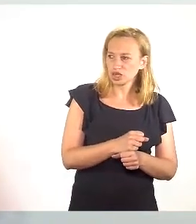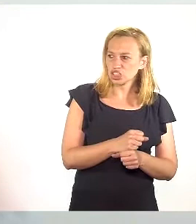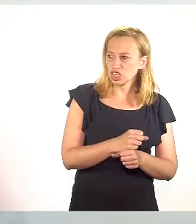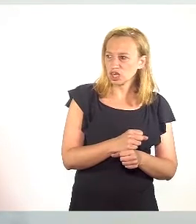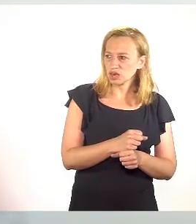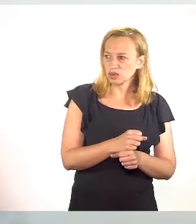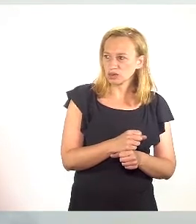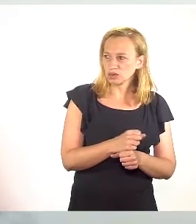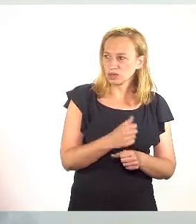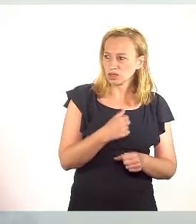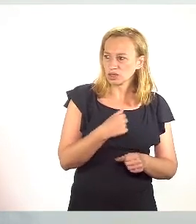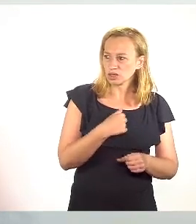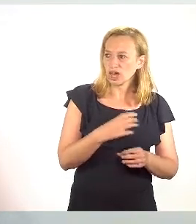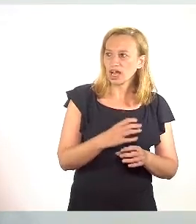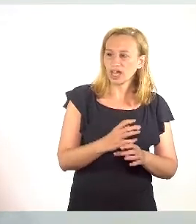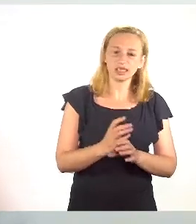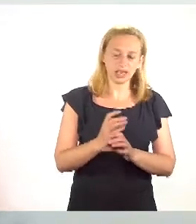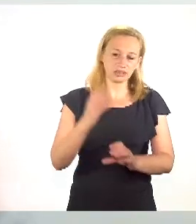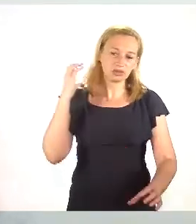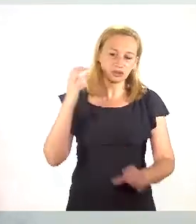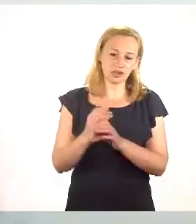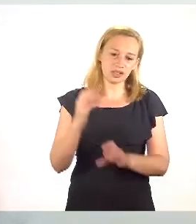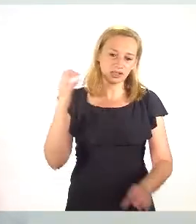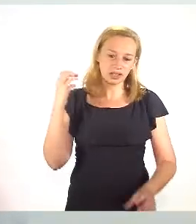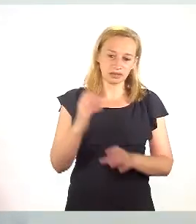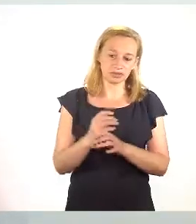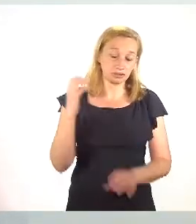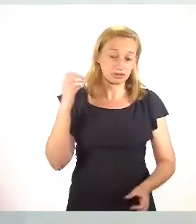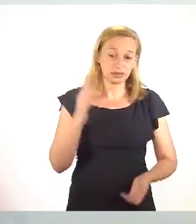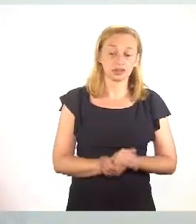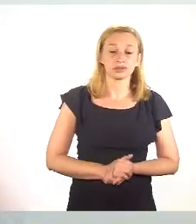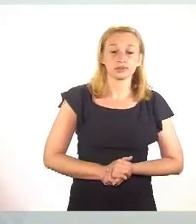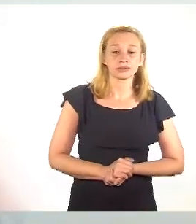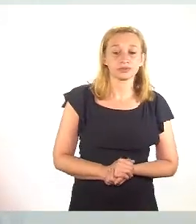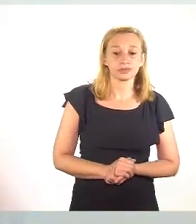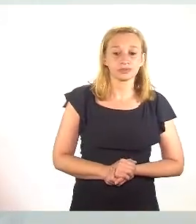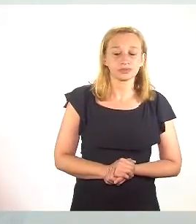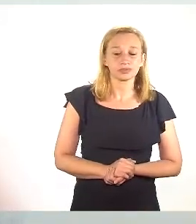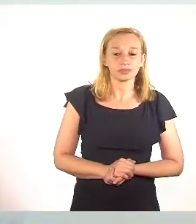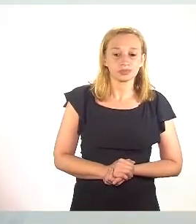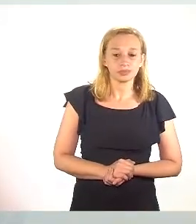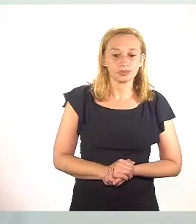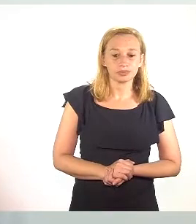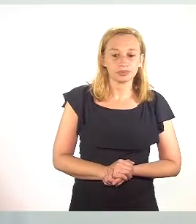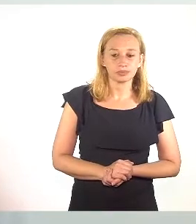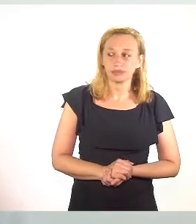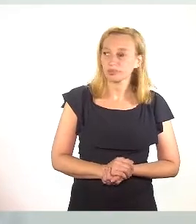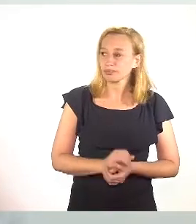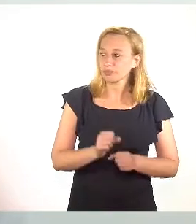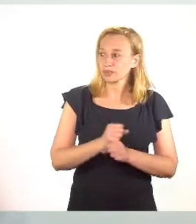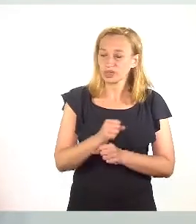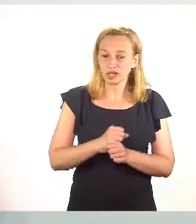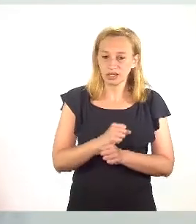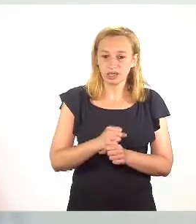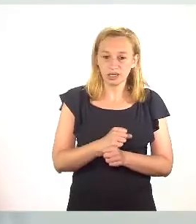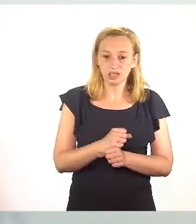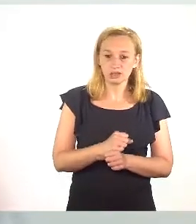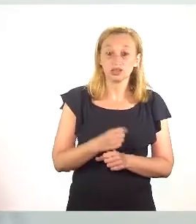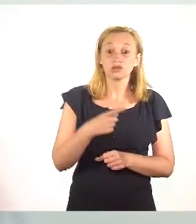mestrado, MBA, essas coisas todas. Então, eu queria saber do senhor, Em que ano o senhor se formou?